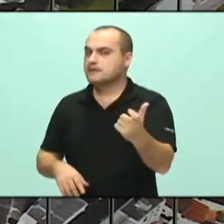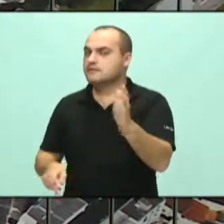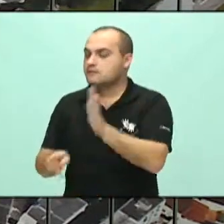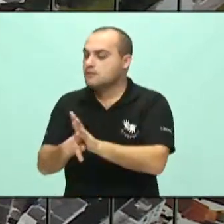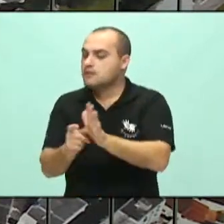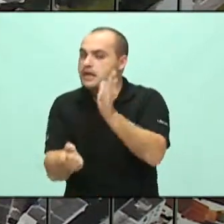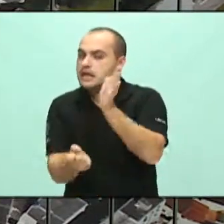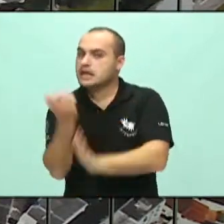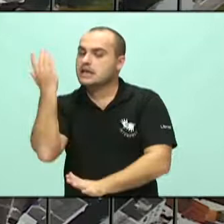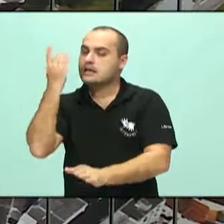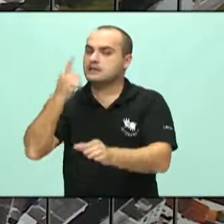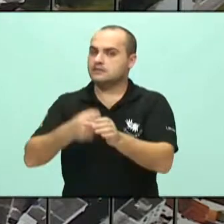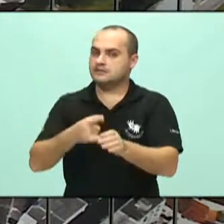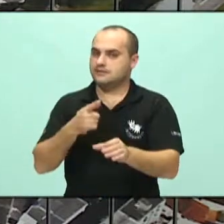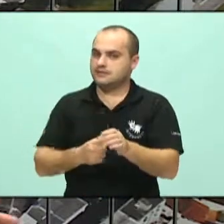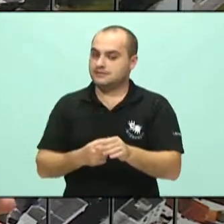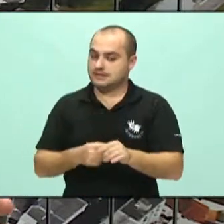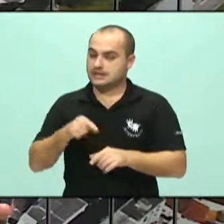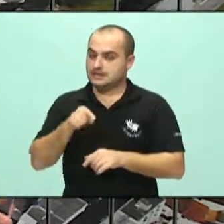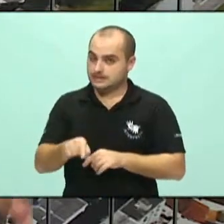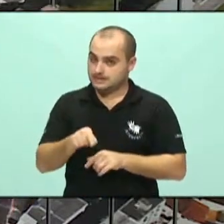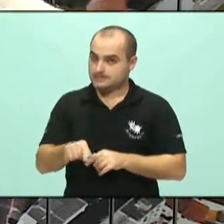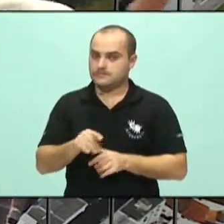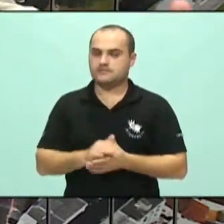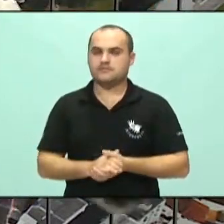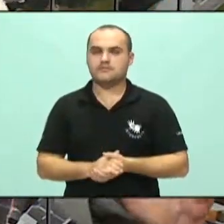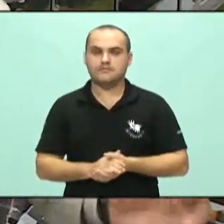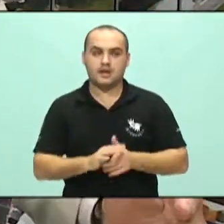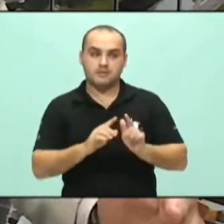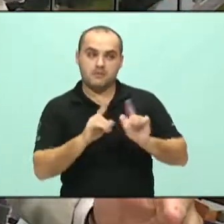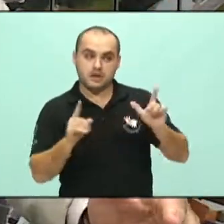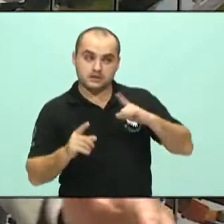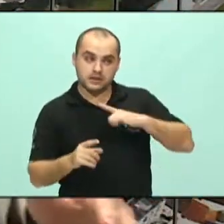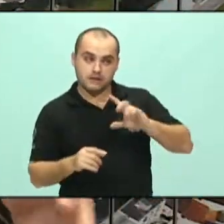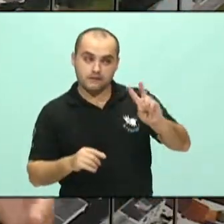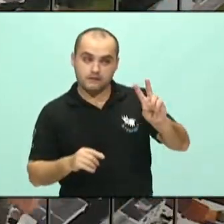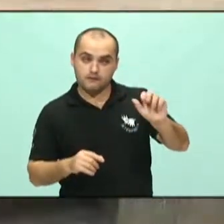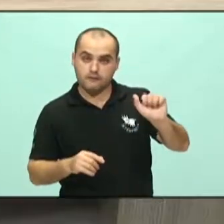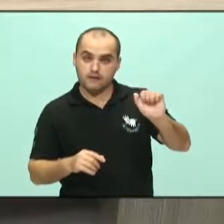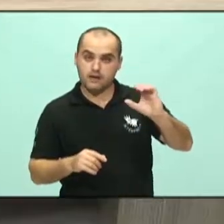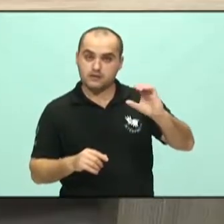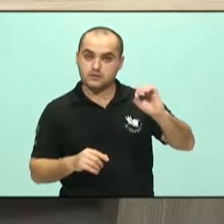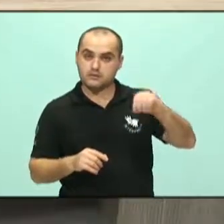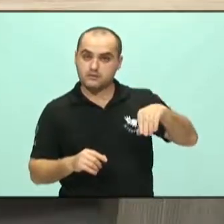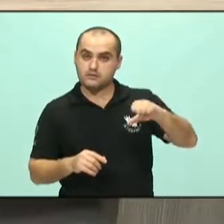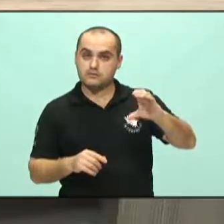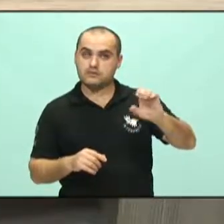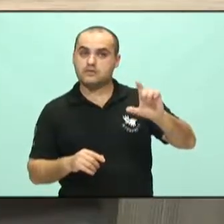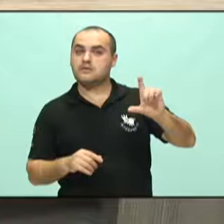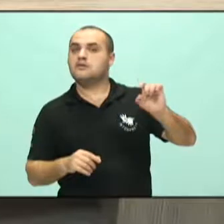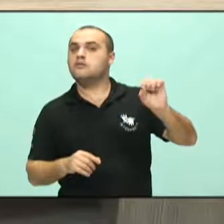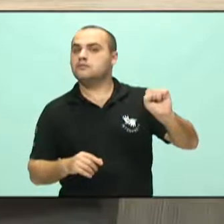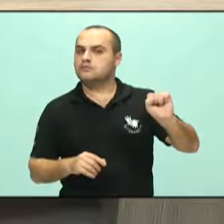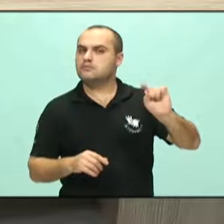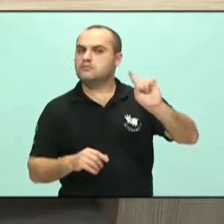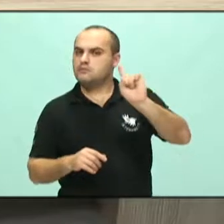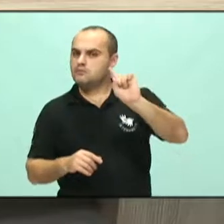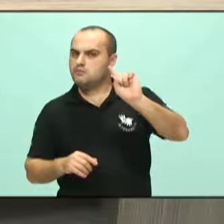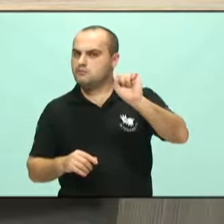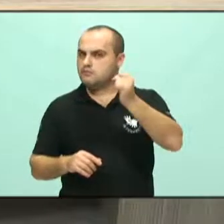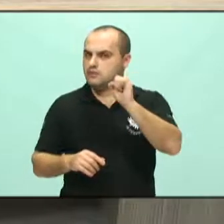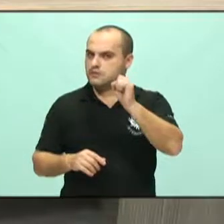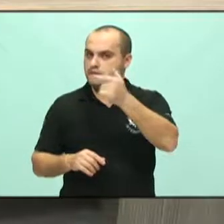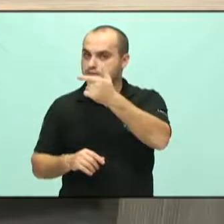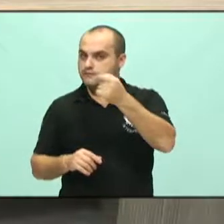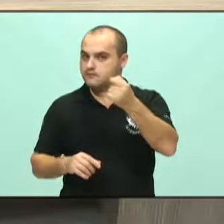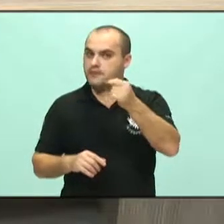uma cidade aqui. Agora nós temos o Vasconcelos Drummond, que em 1820 veio